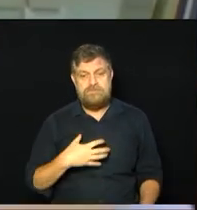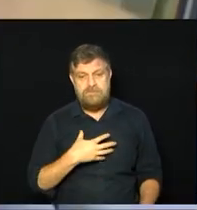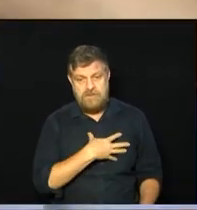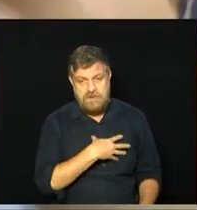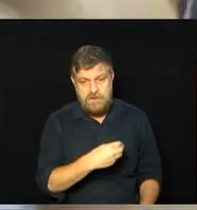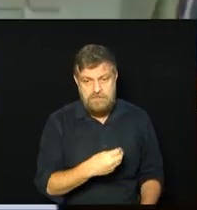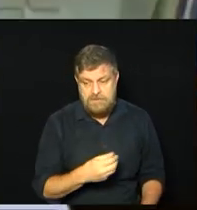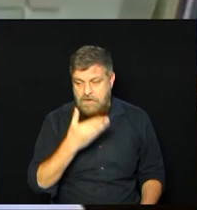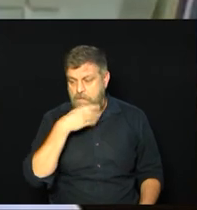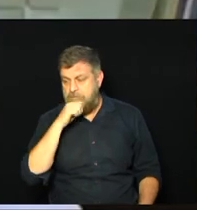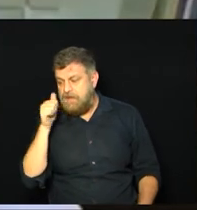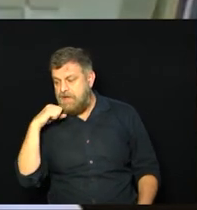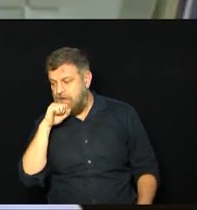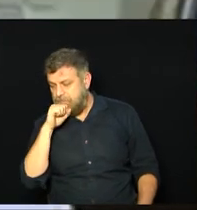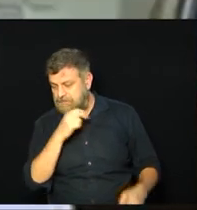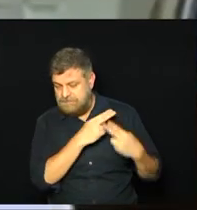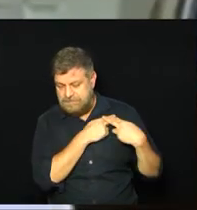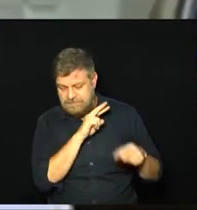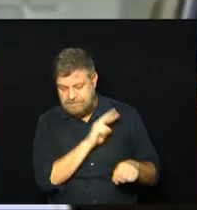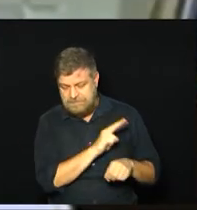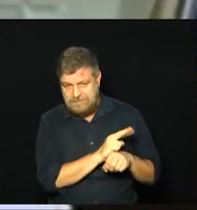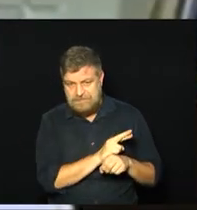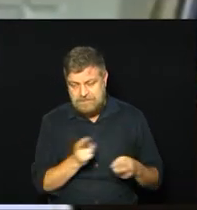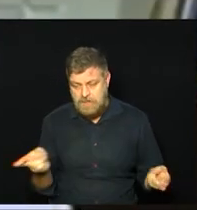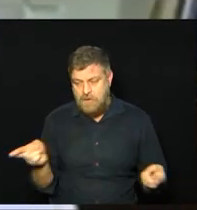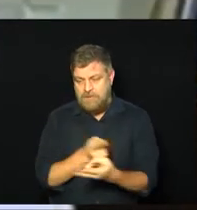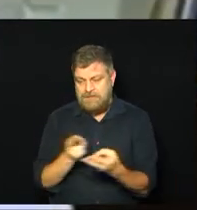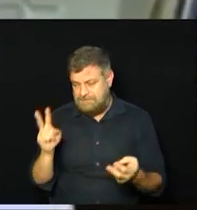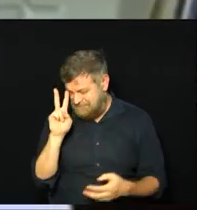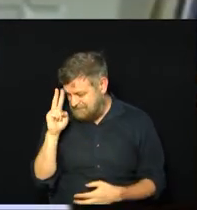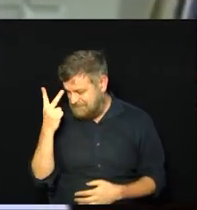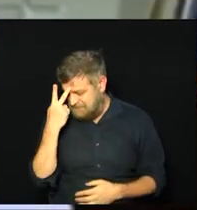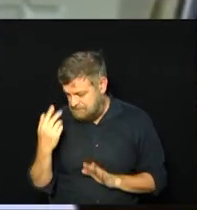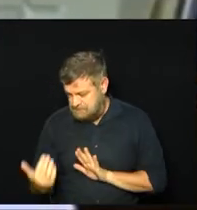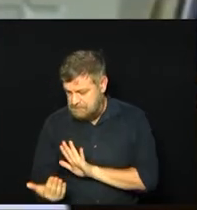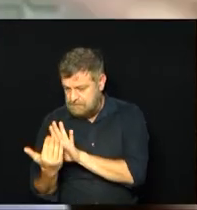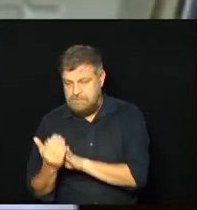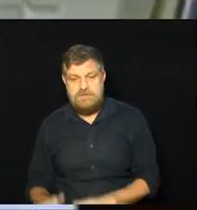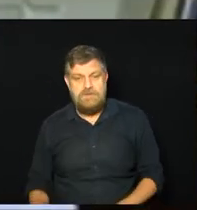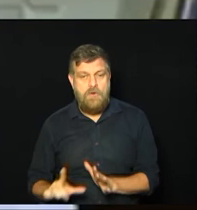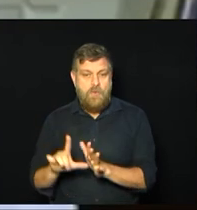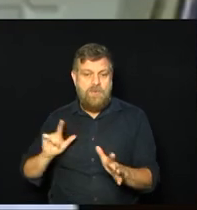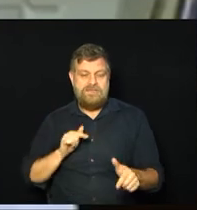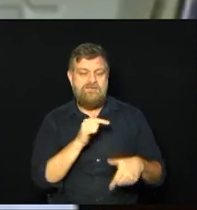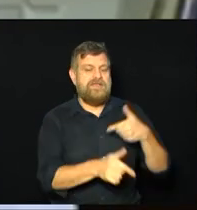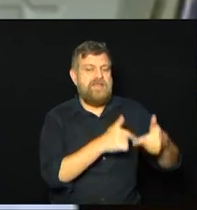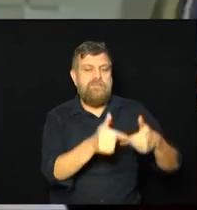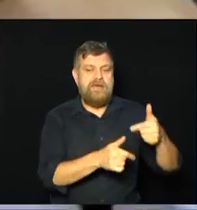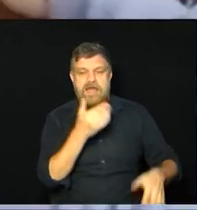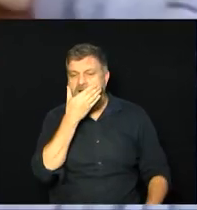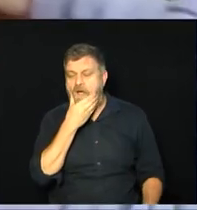devolvidos para os pais, os relacionamentos precisaram ser revistos de frente. Então, antes, quando você trabalhava, o